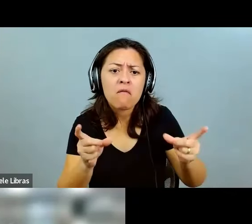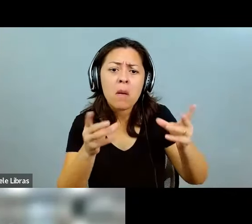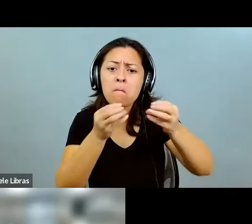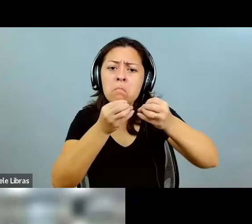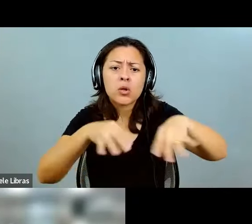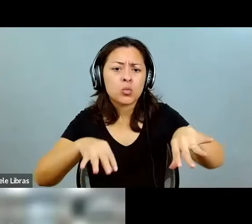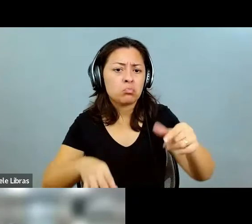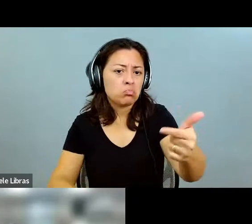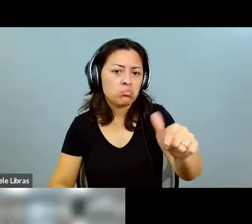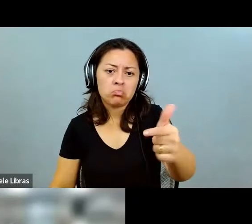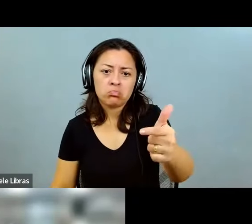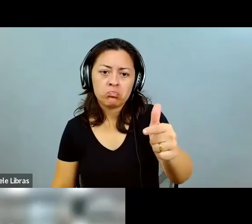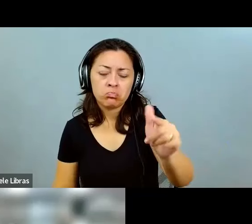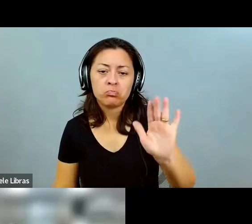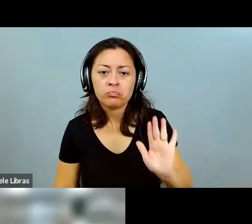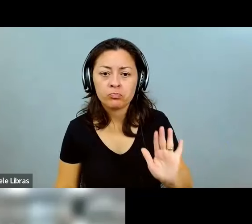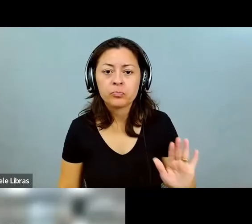prejuízo né